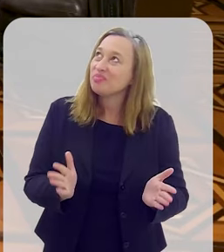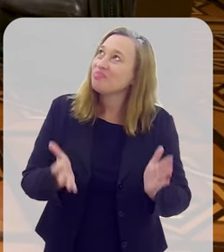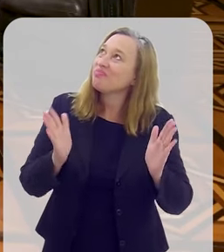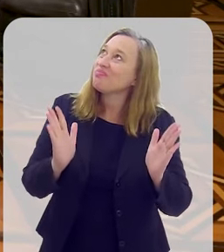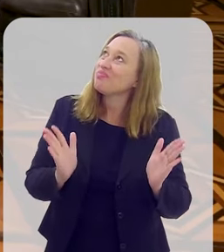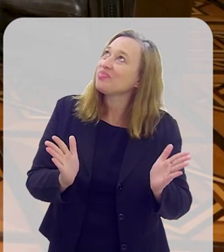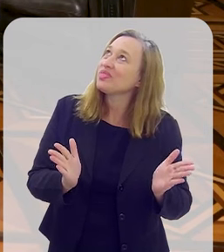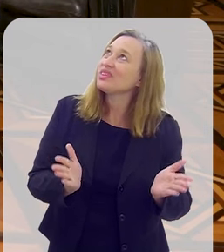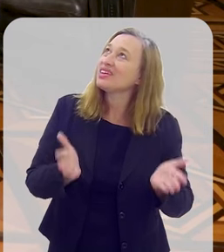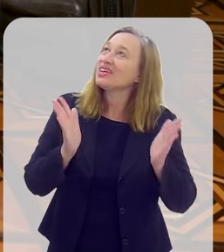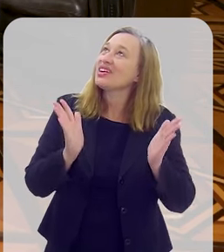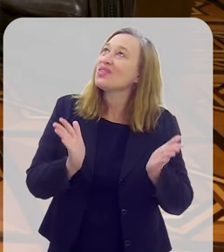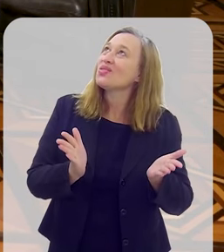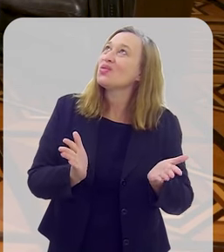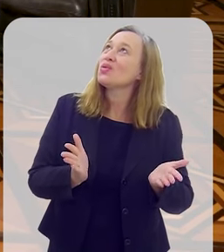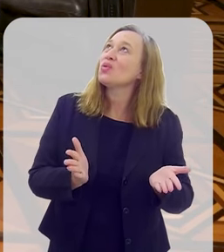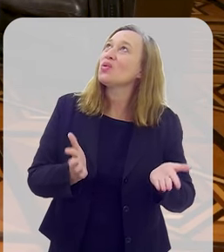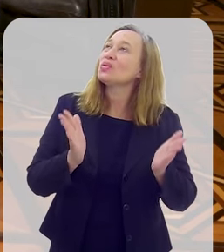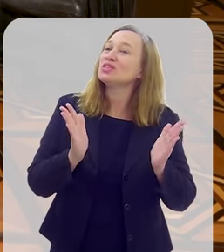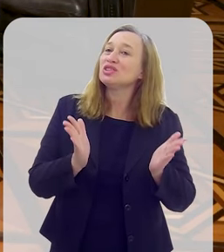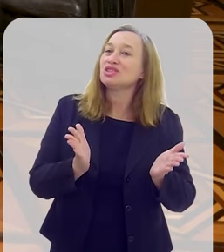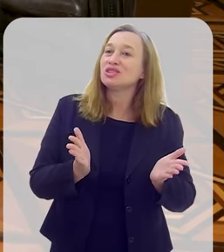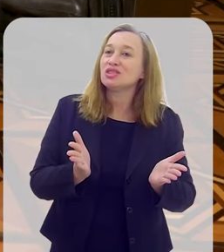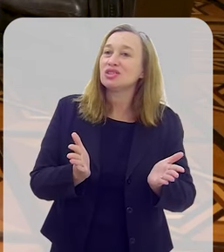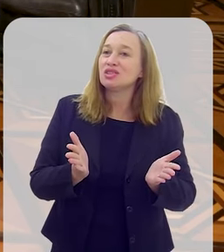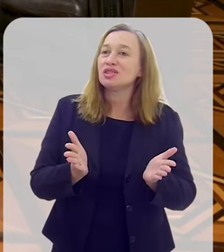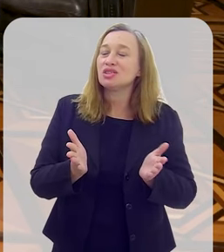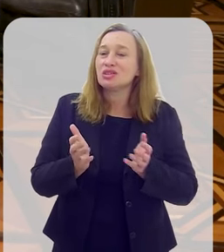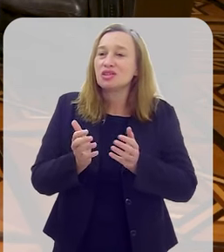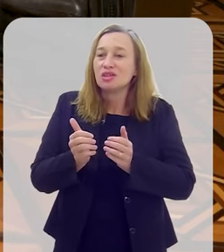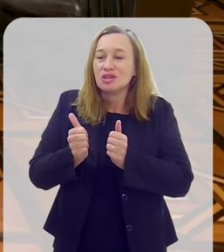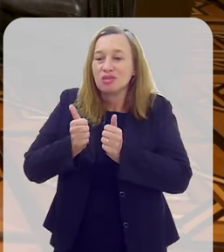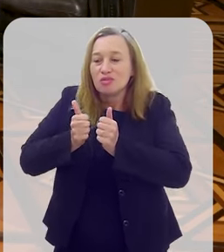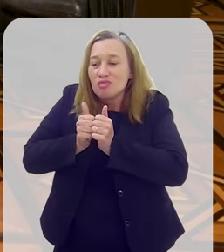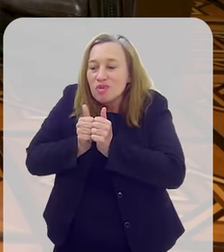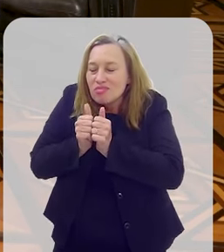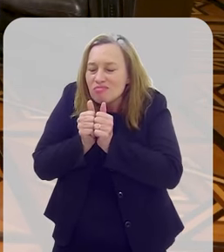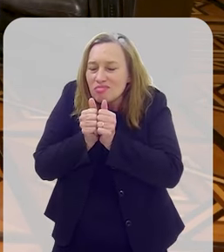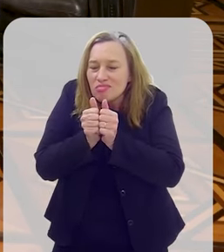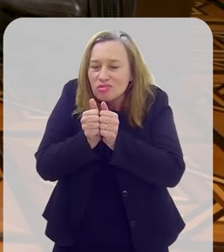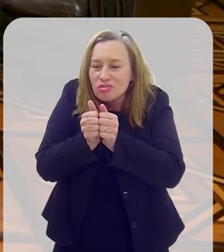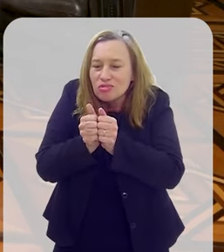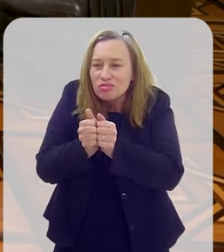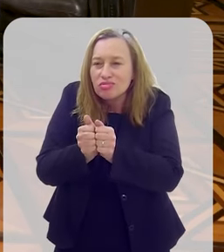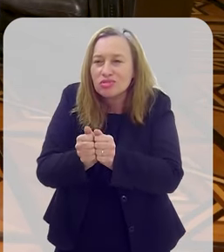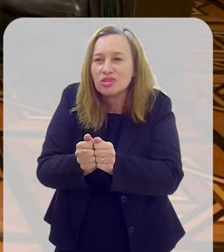hoje vou tirar as sandálias dos